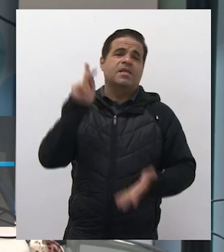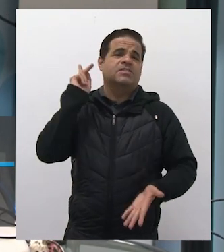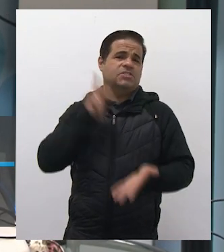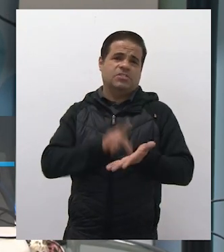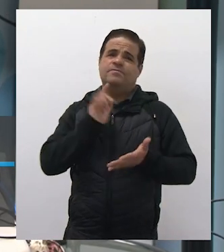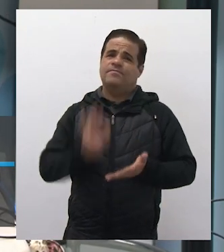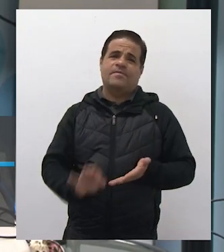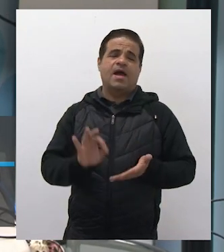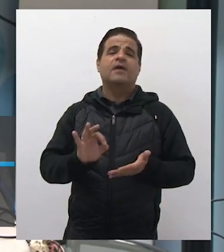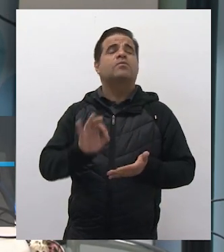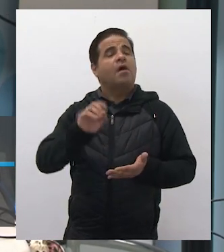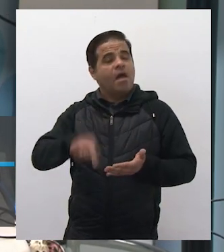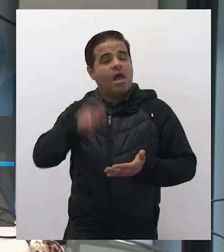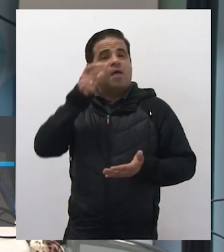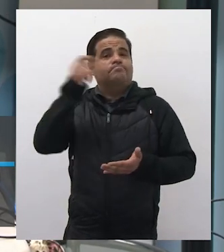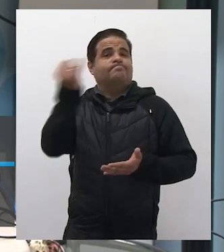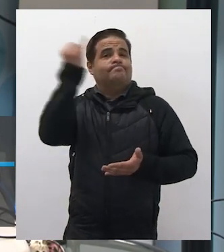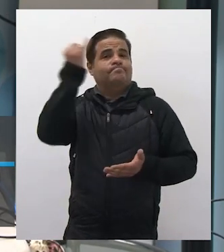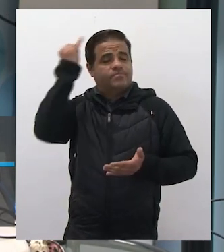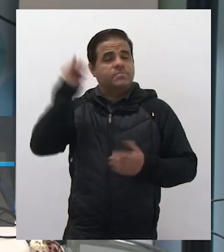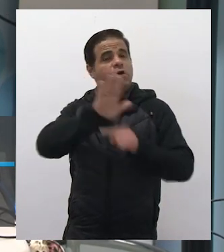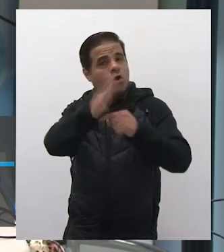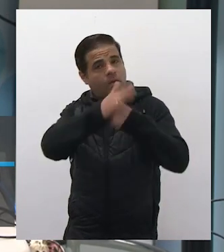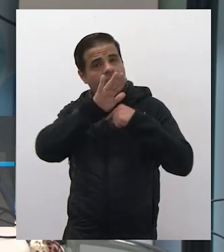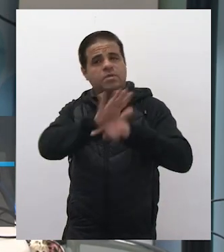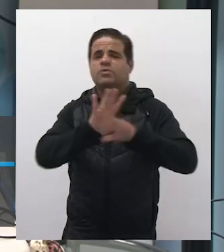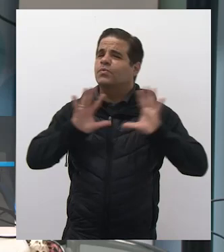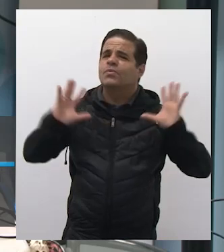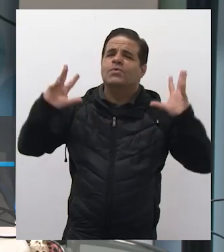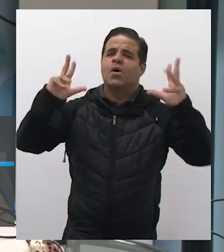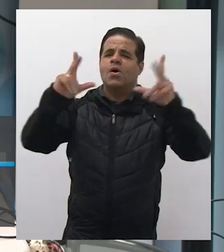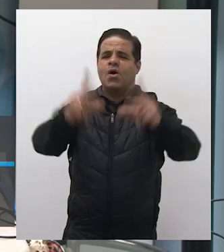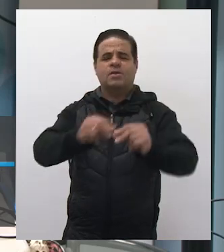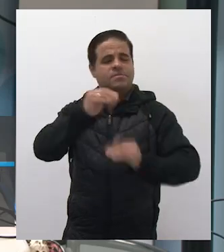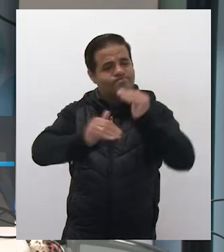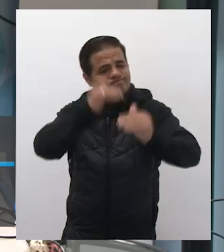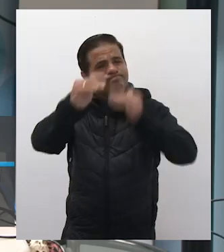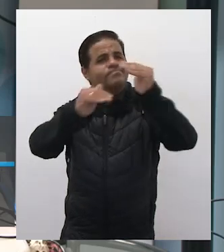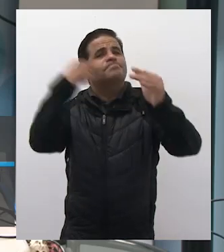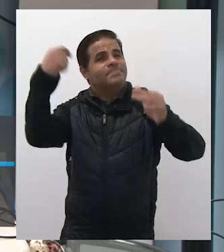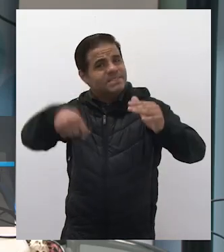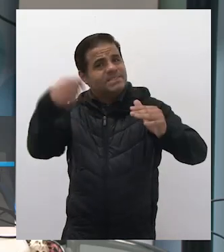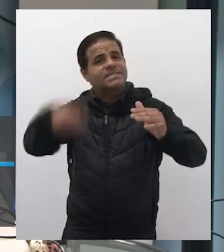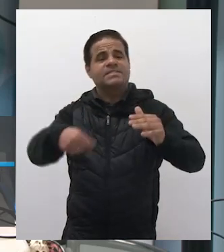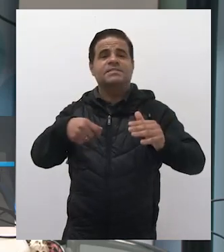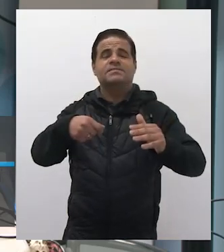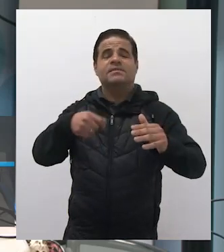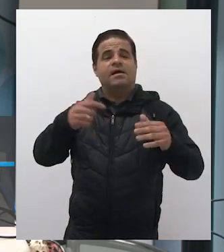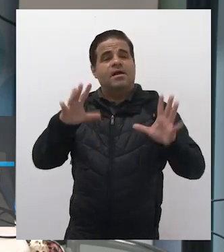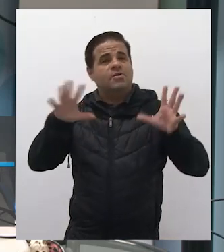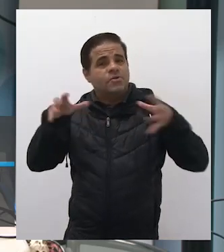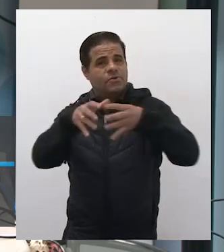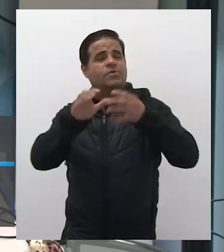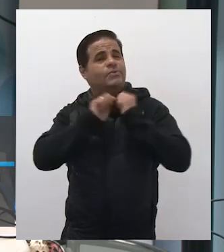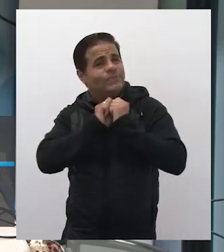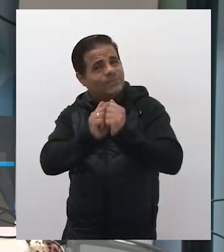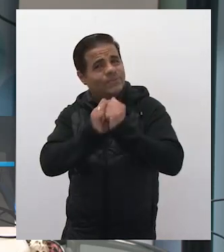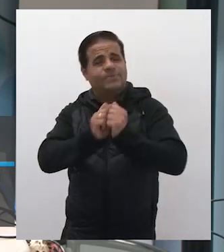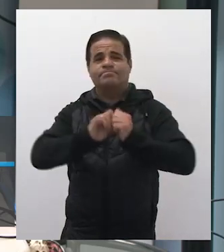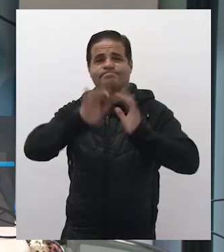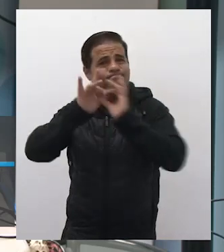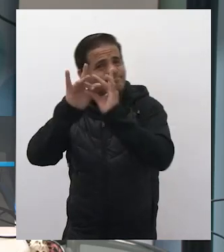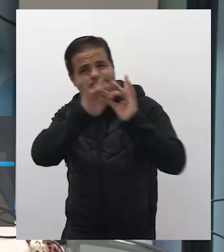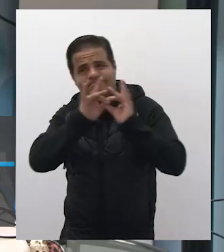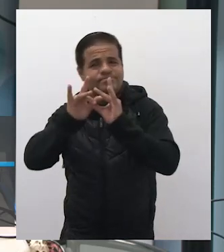fato, é muito importante a colaboração de todos neste processo, né? É preciso que todos